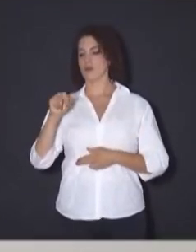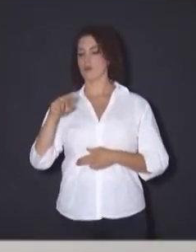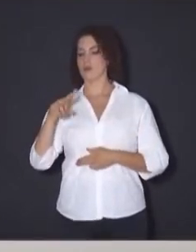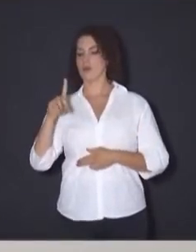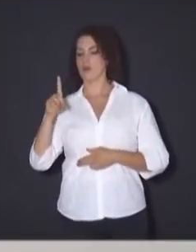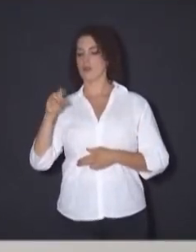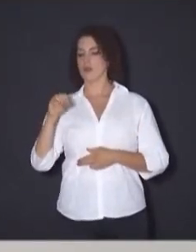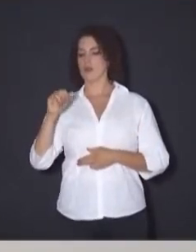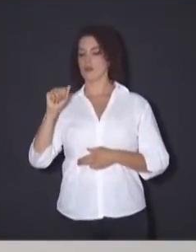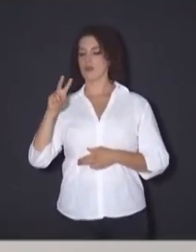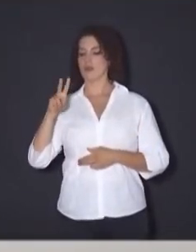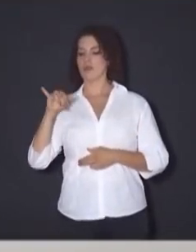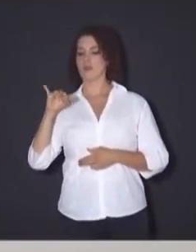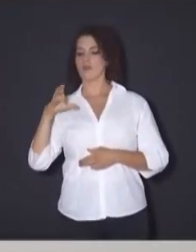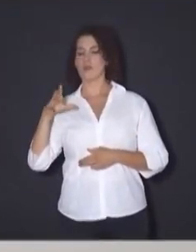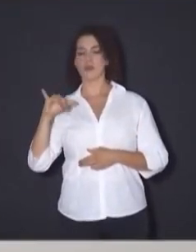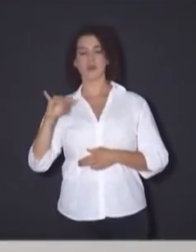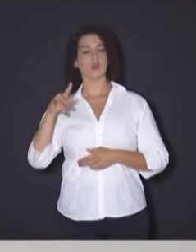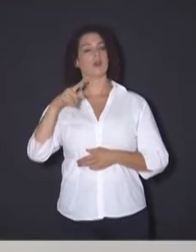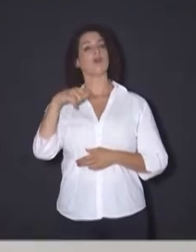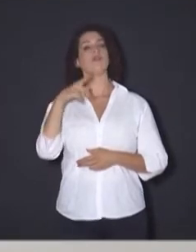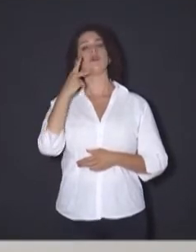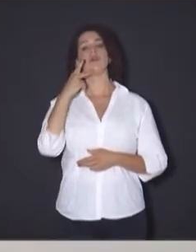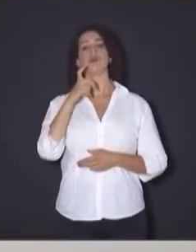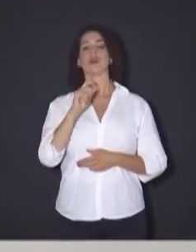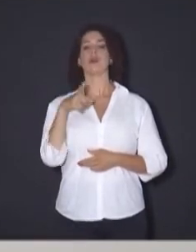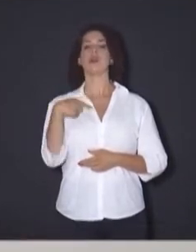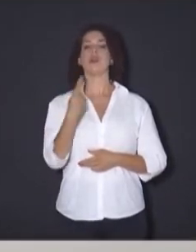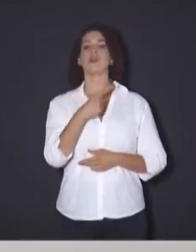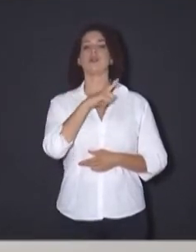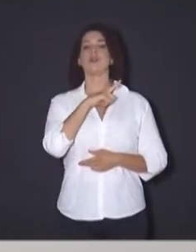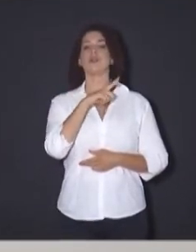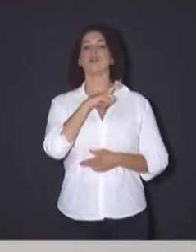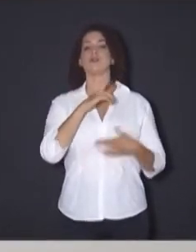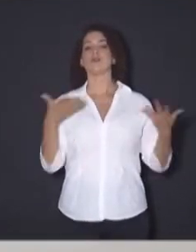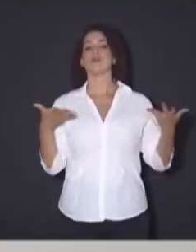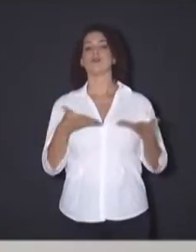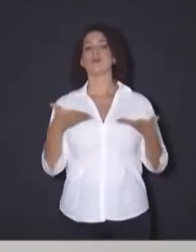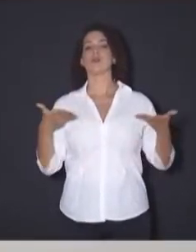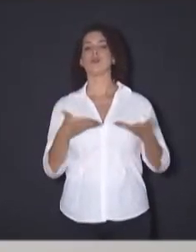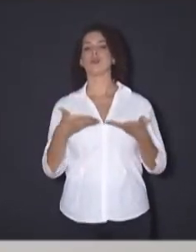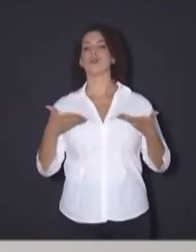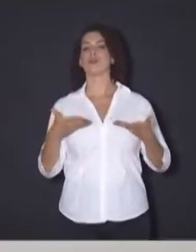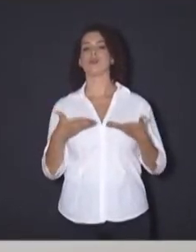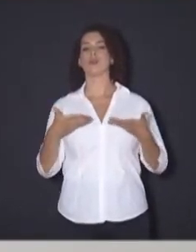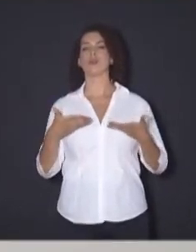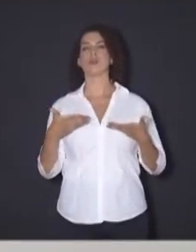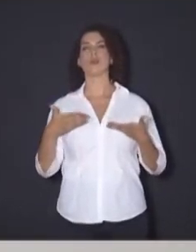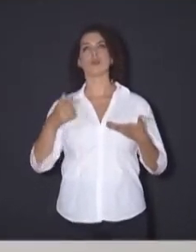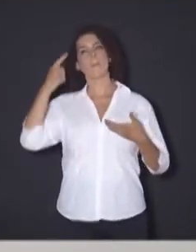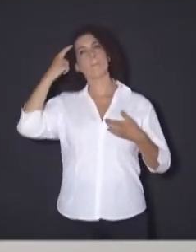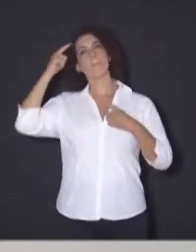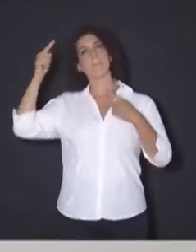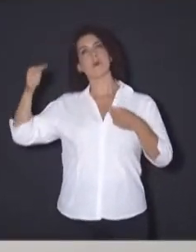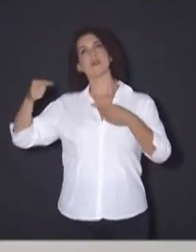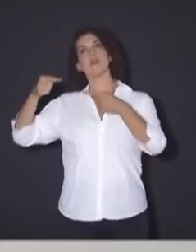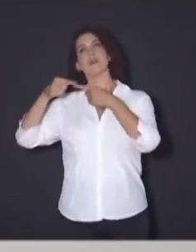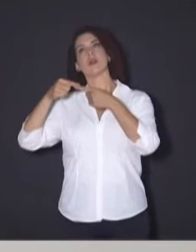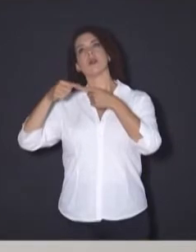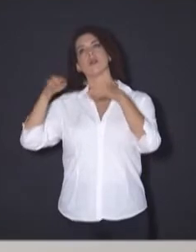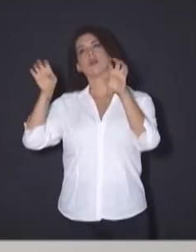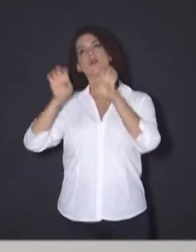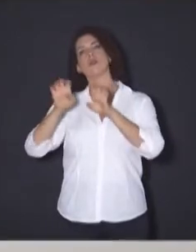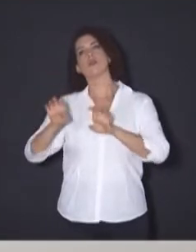gerais nós temos uma as temos hoje do ponto de vista estrutural do